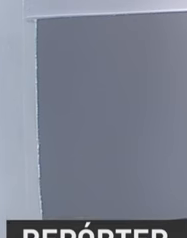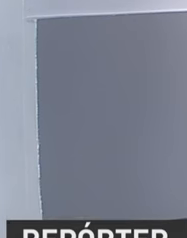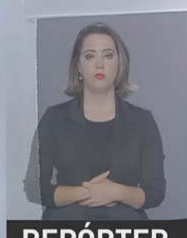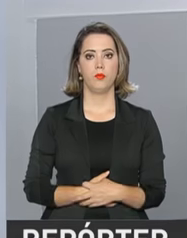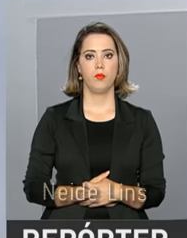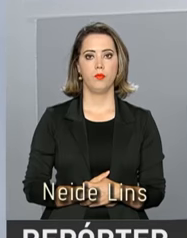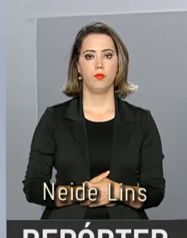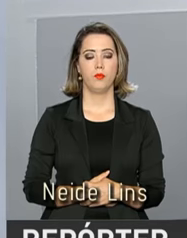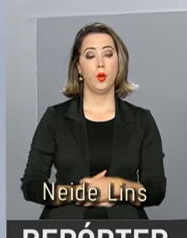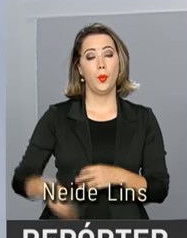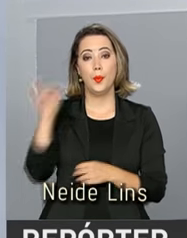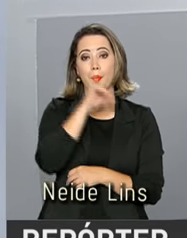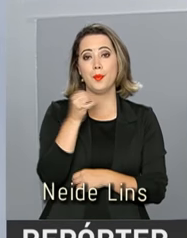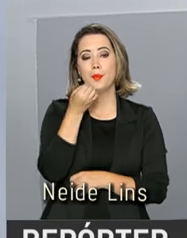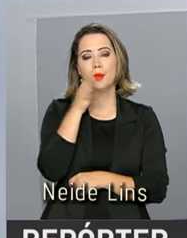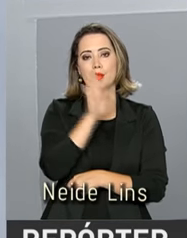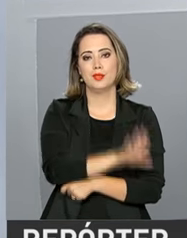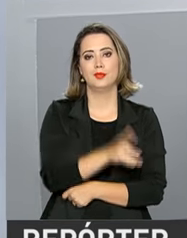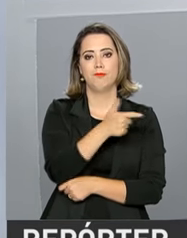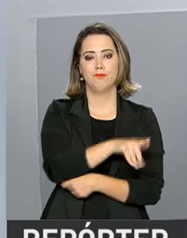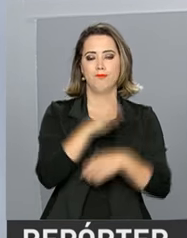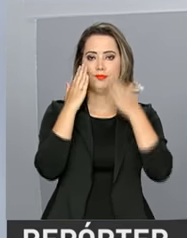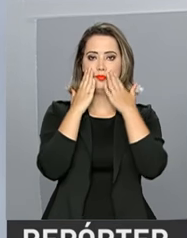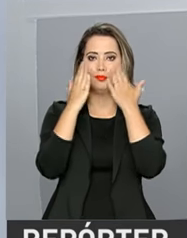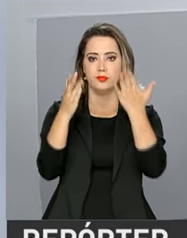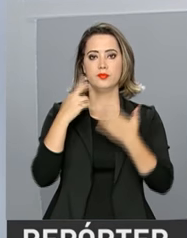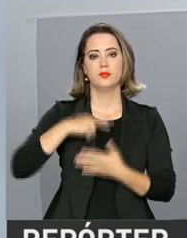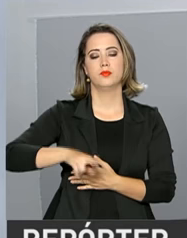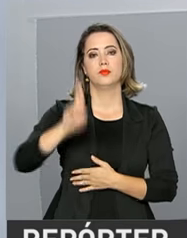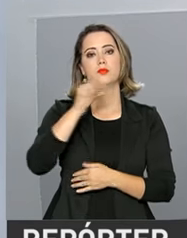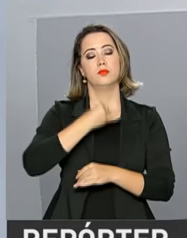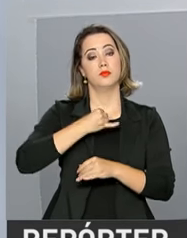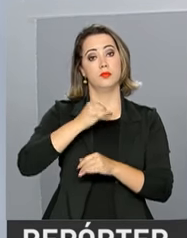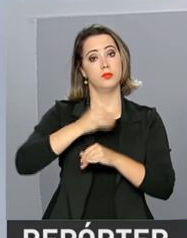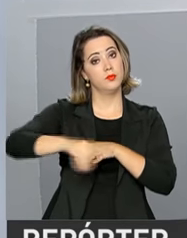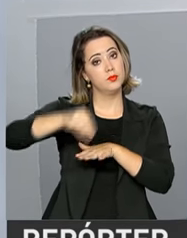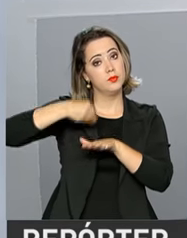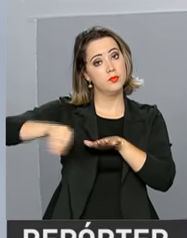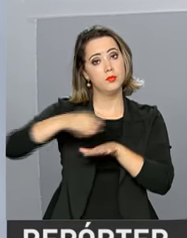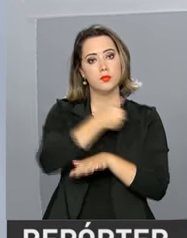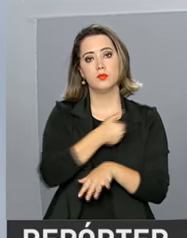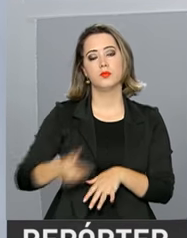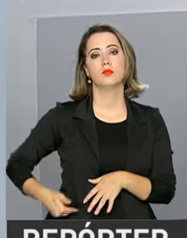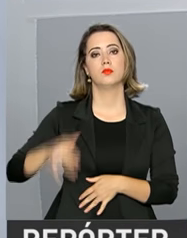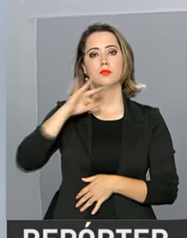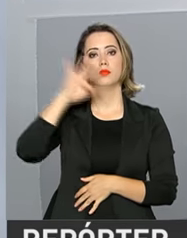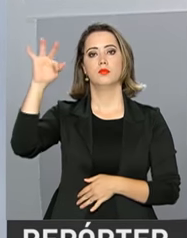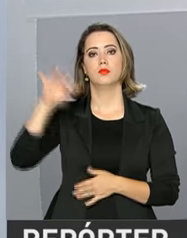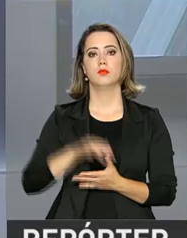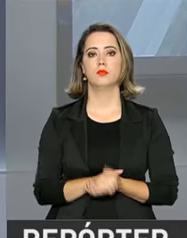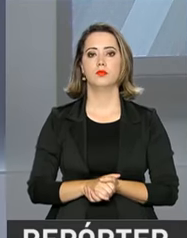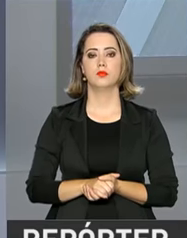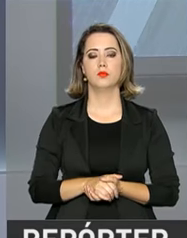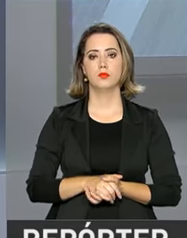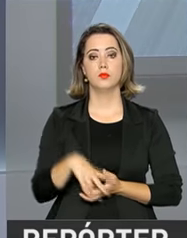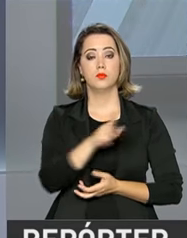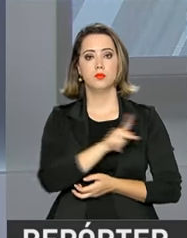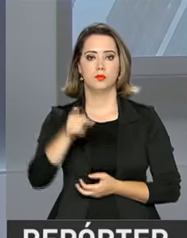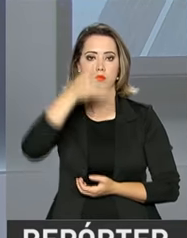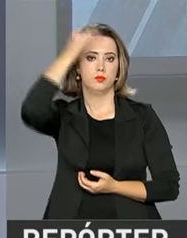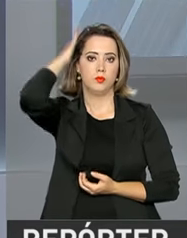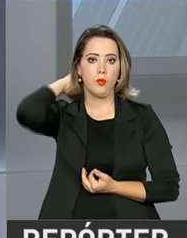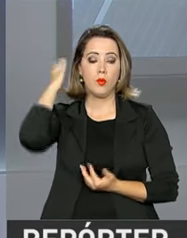olá boa tarde está no ar mais uma edição do repórter nbr com as notícias do governo federal o